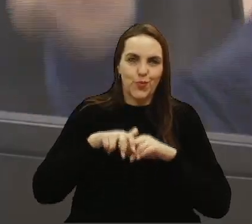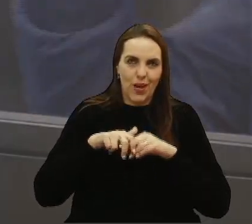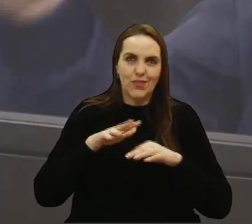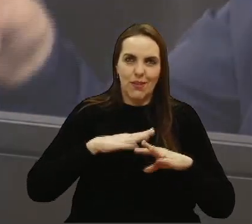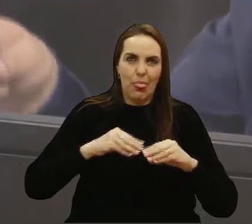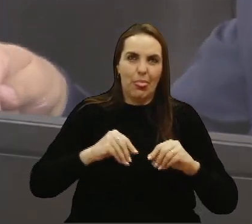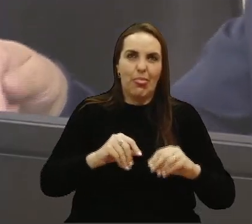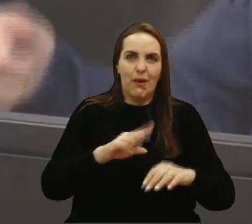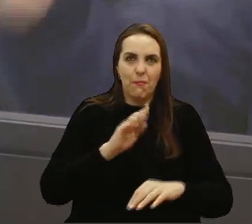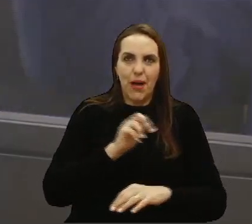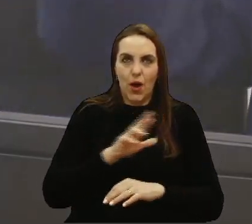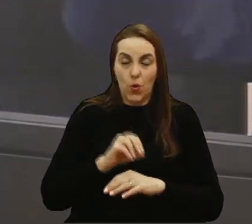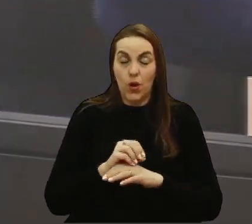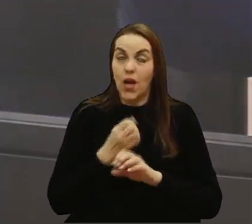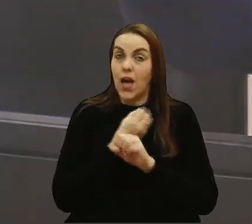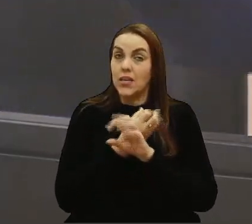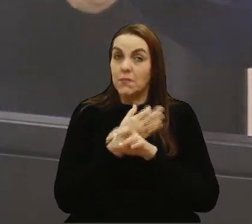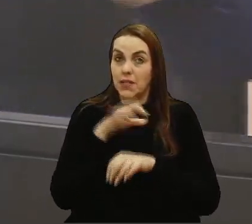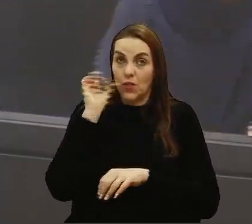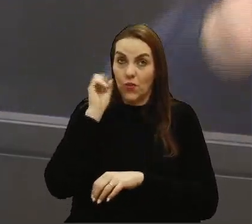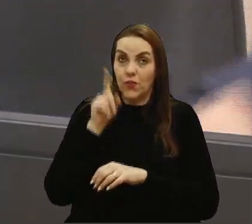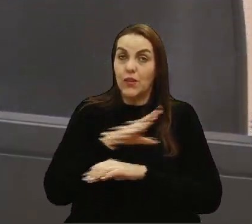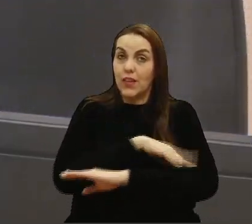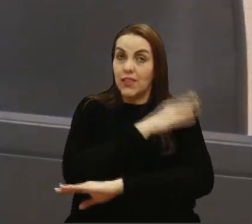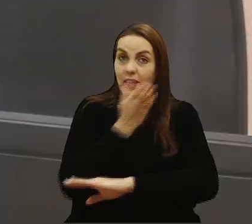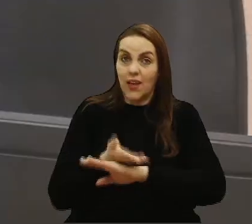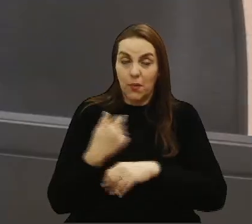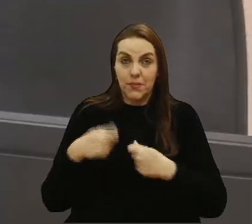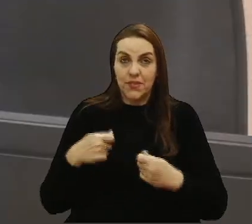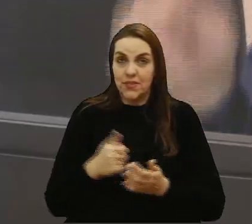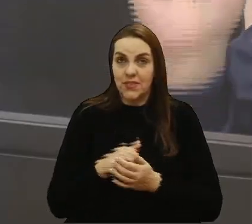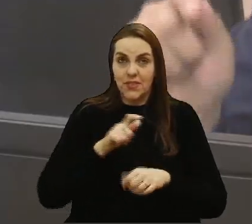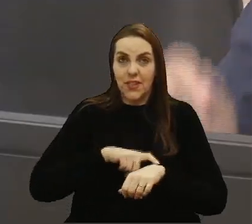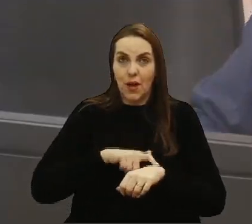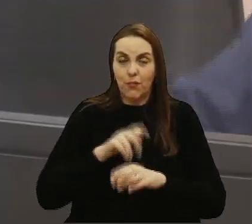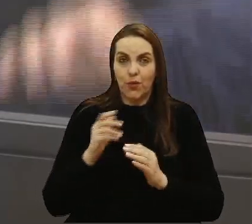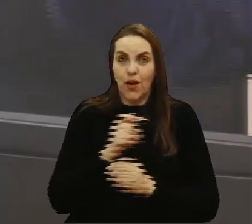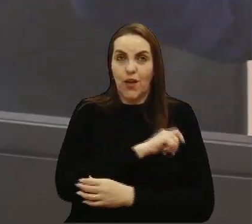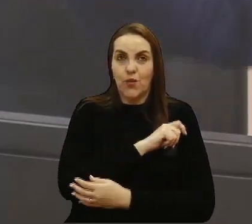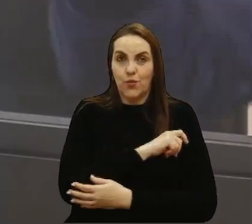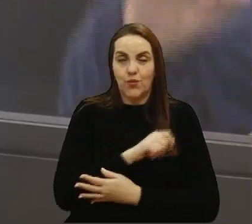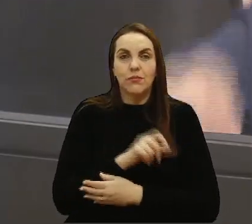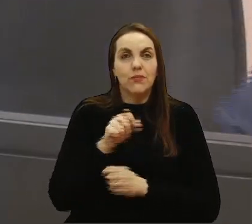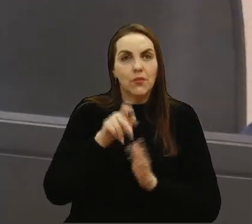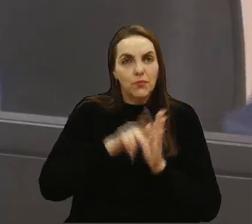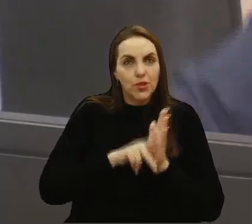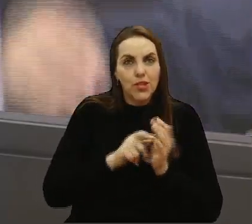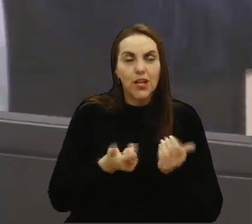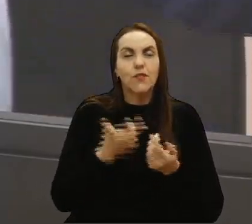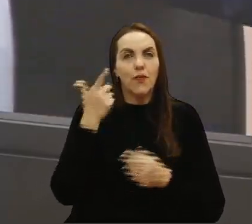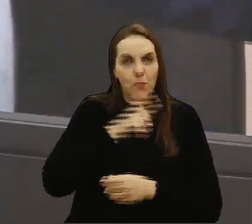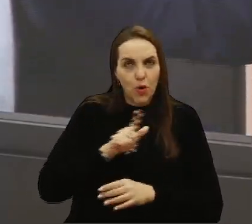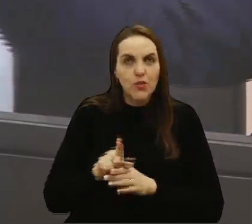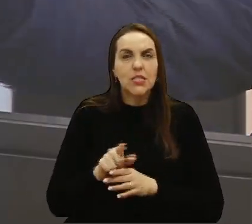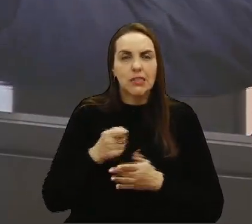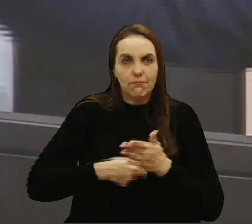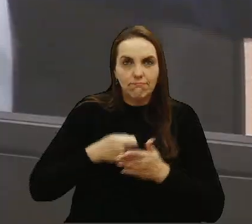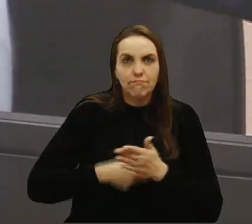Genaro. E a SMED está ouvindo. Vamos conseguir a doação de um projeto. Se o problema é projeto, vamos conseguir. E a